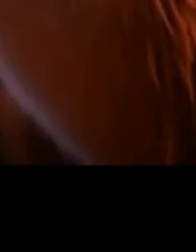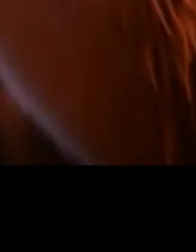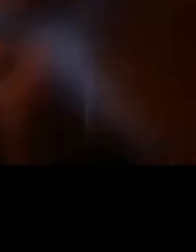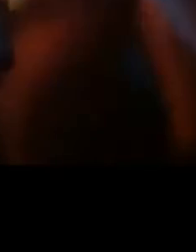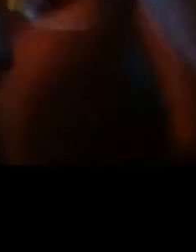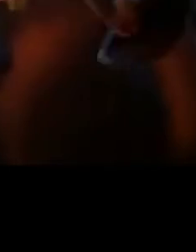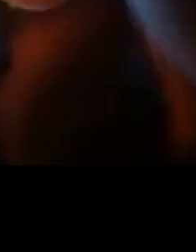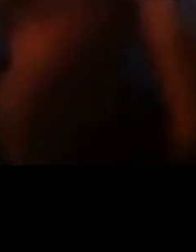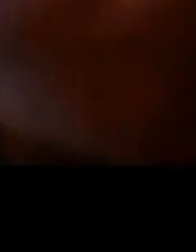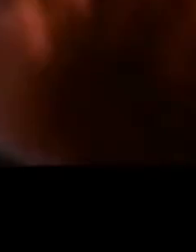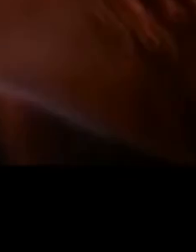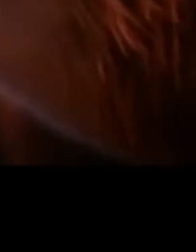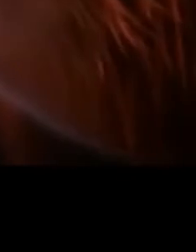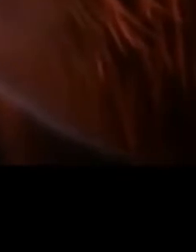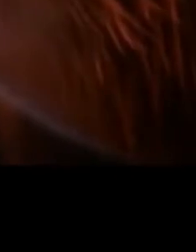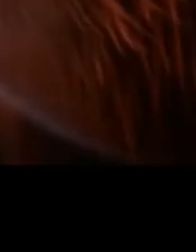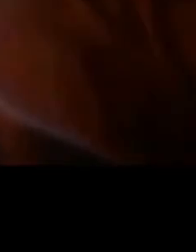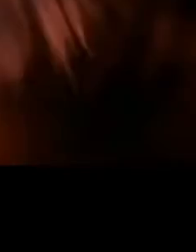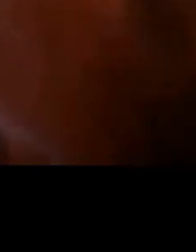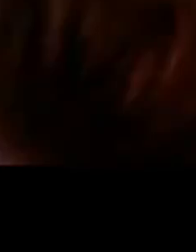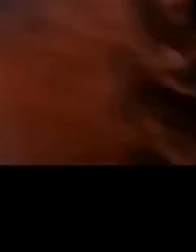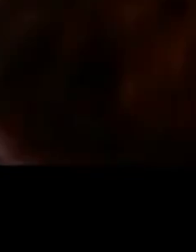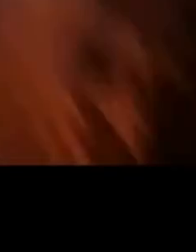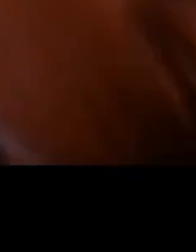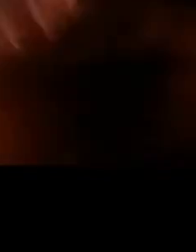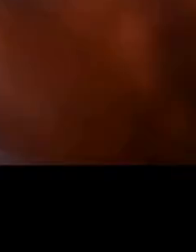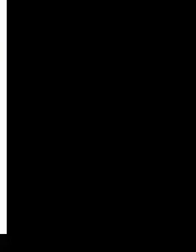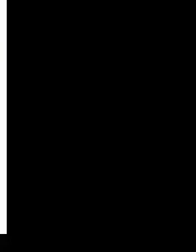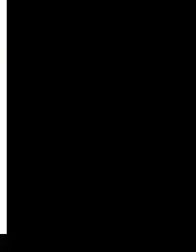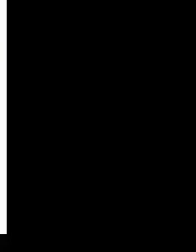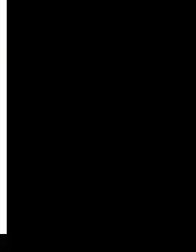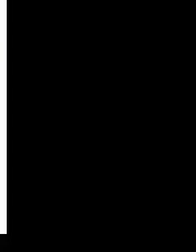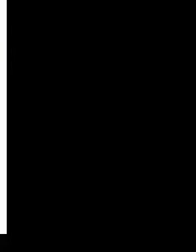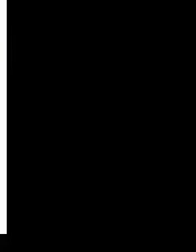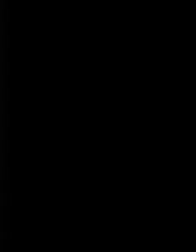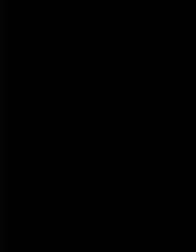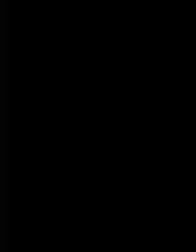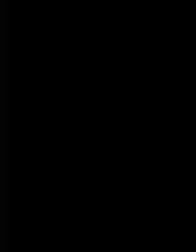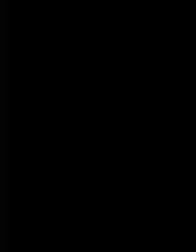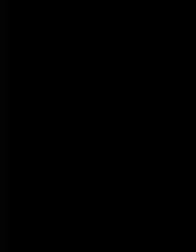vale. Apaixonou? Eu apaixonei. Você apaixonou? Eu apaixonei também. Eu também.